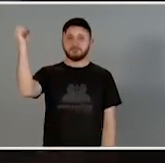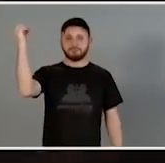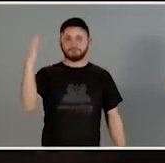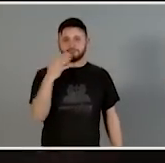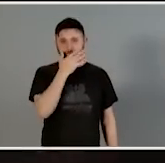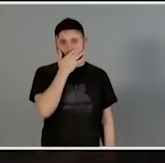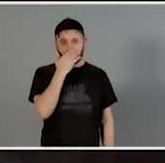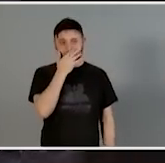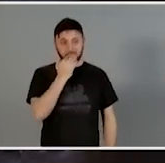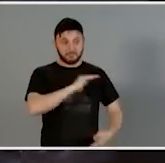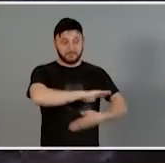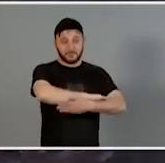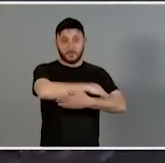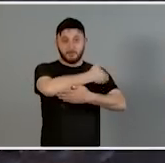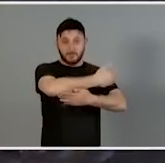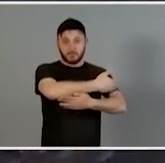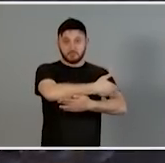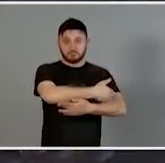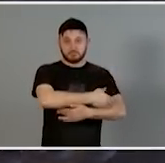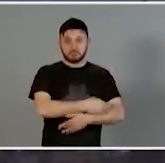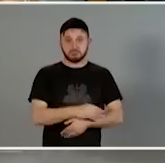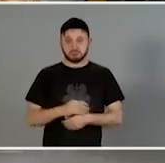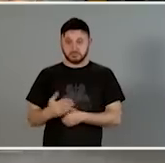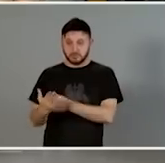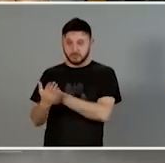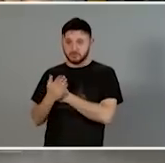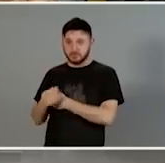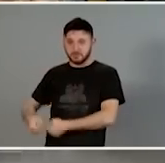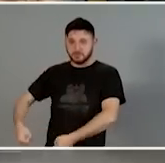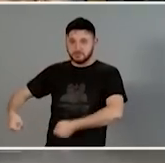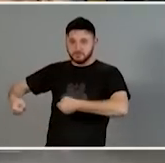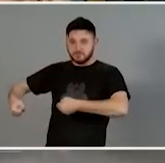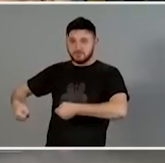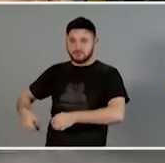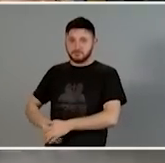Eis o baú. Me ajuda a colocar aqui na frente, Ronê.